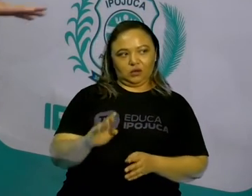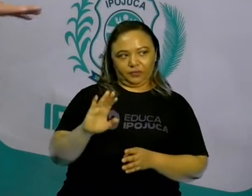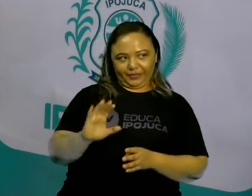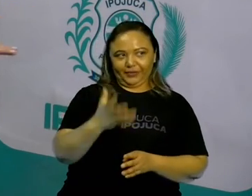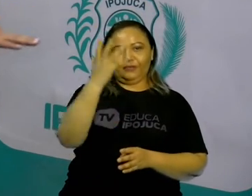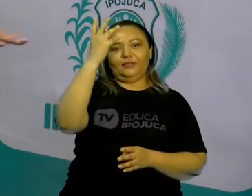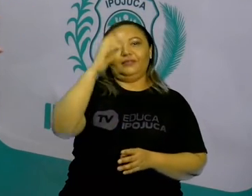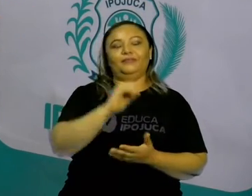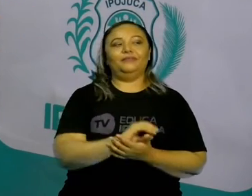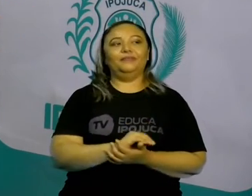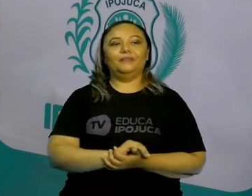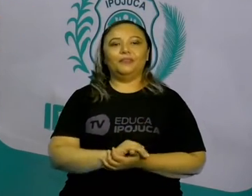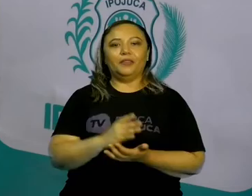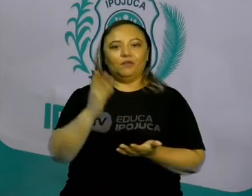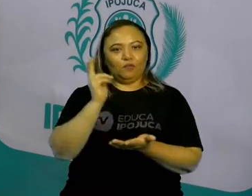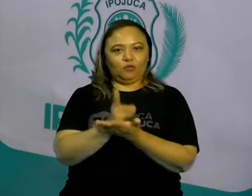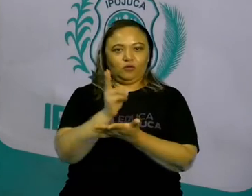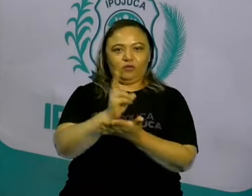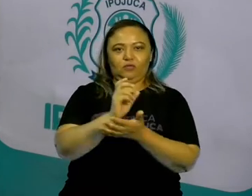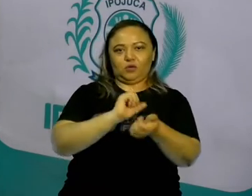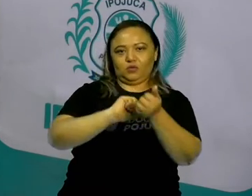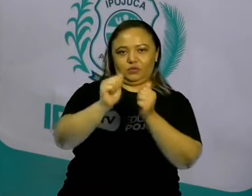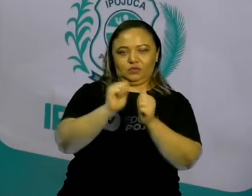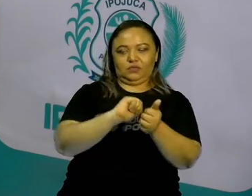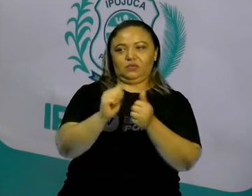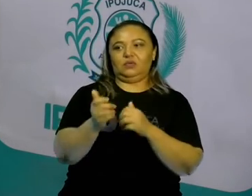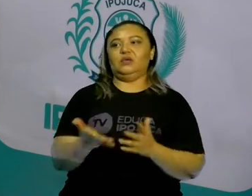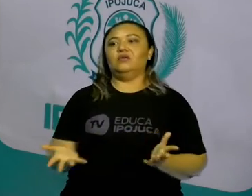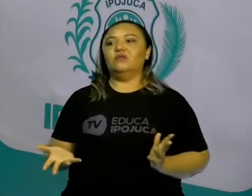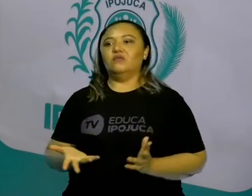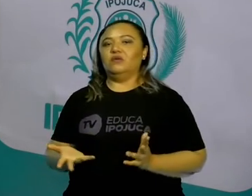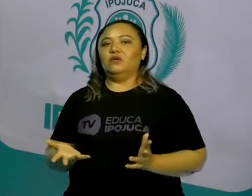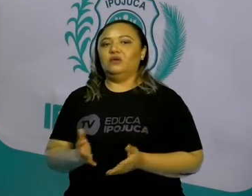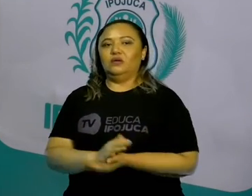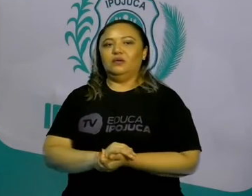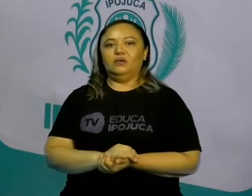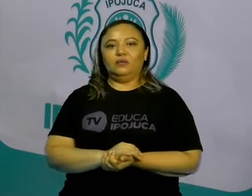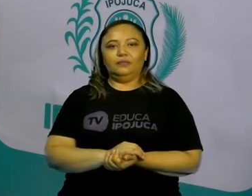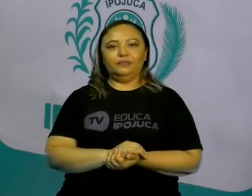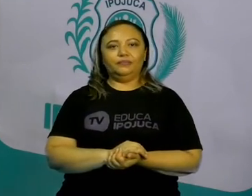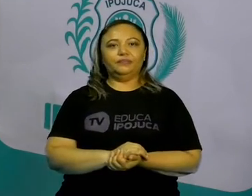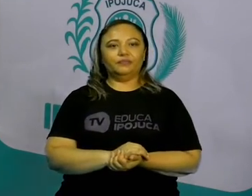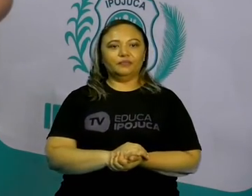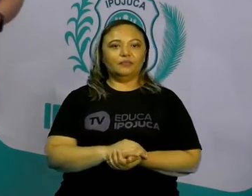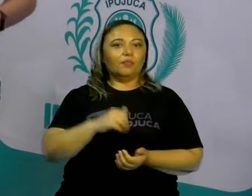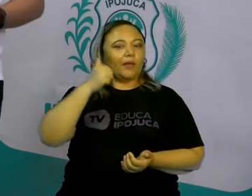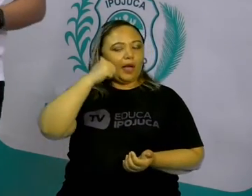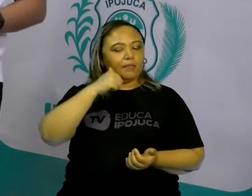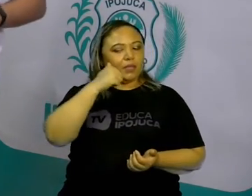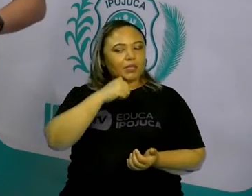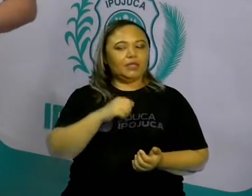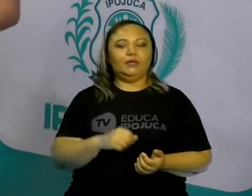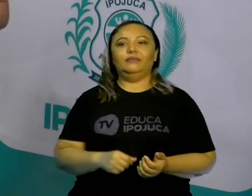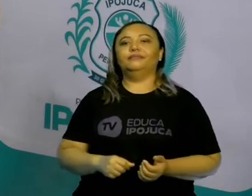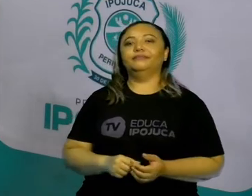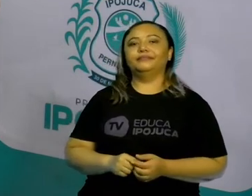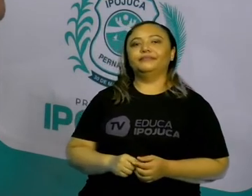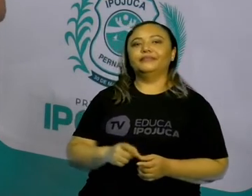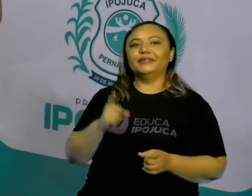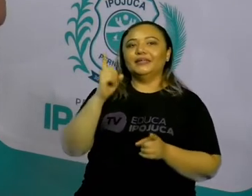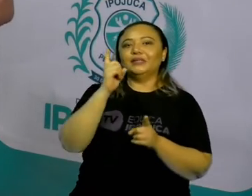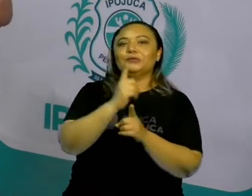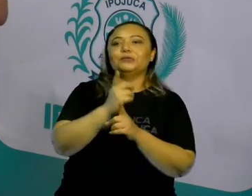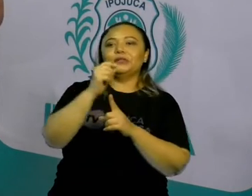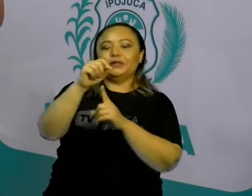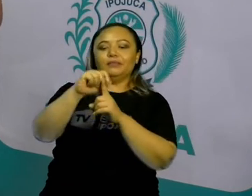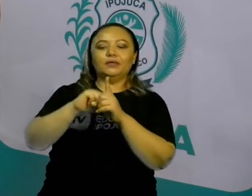então vamos continuar o jogo agora que a gente tá sabendo que eles passa mostrar o que é a probabilidade Julieta sua vez com a chance